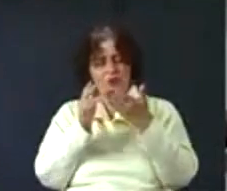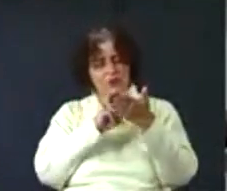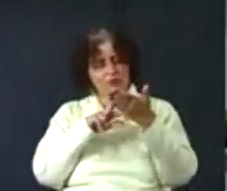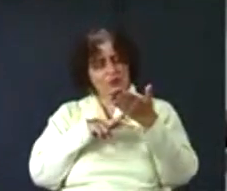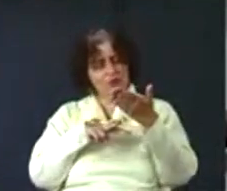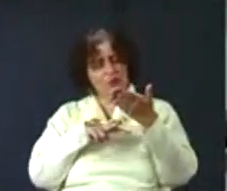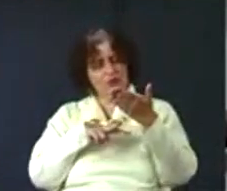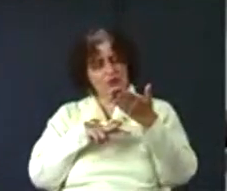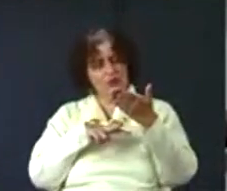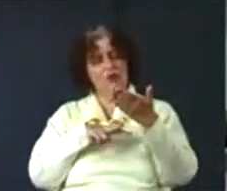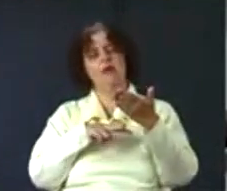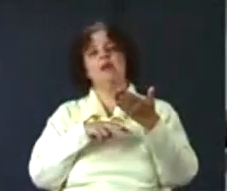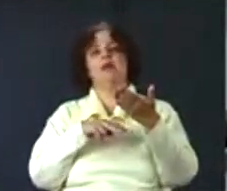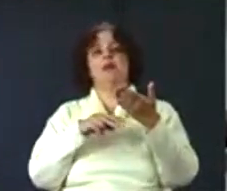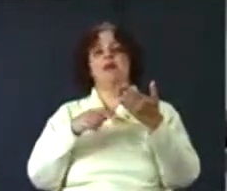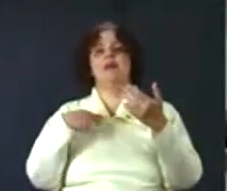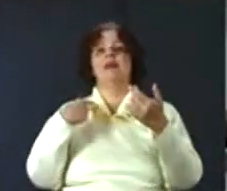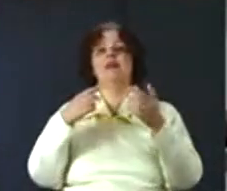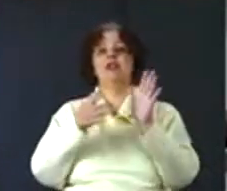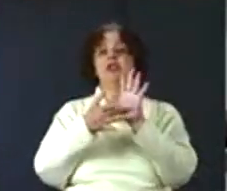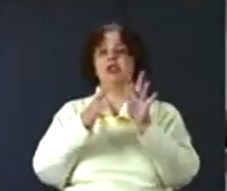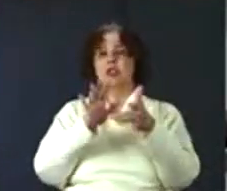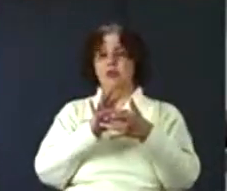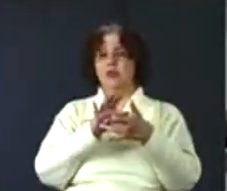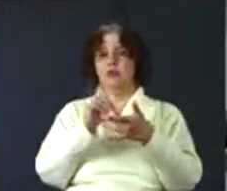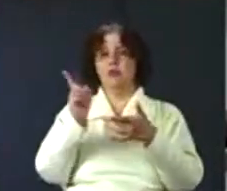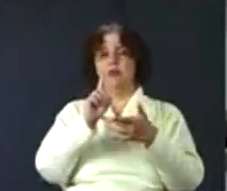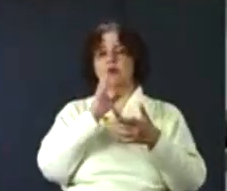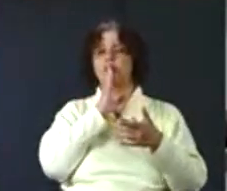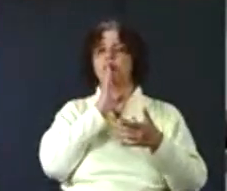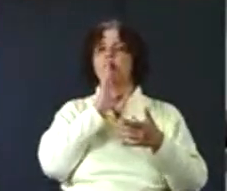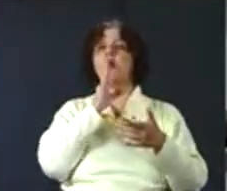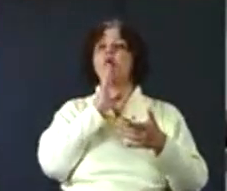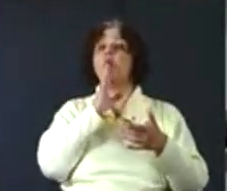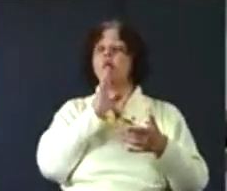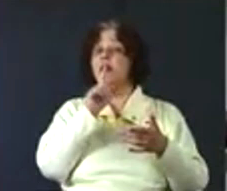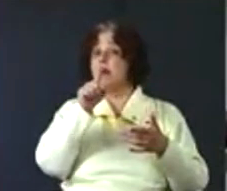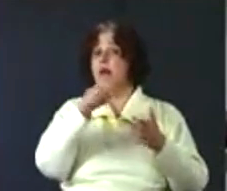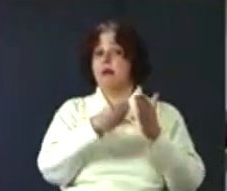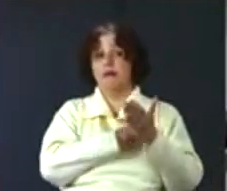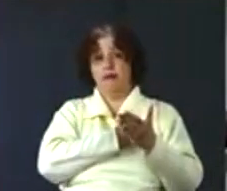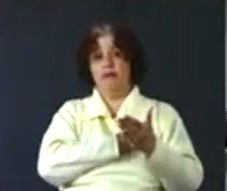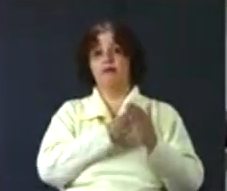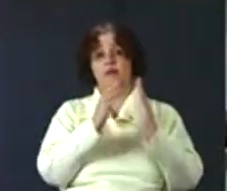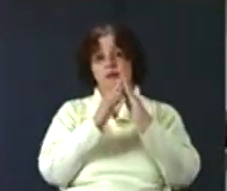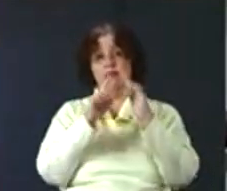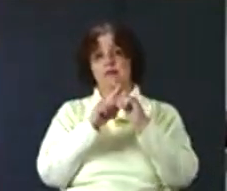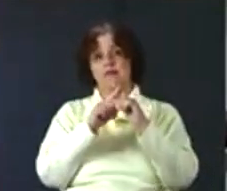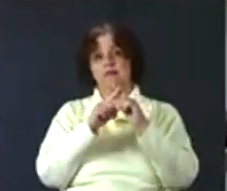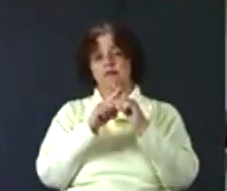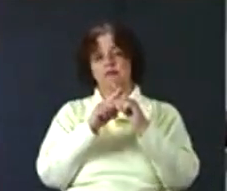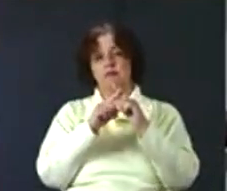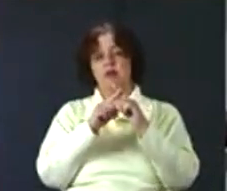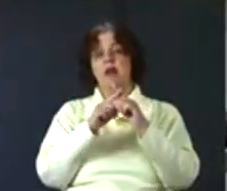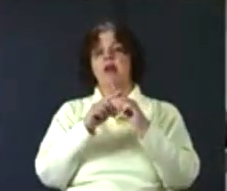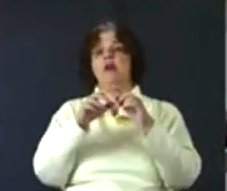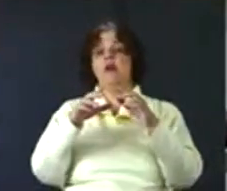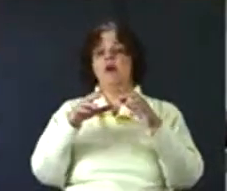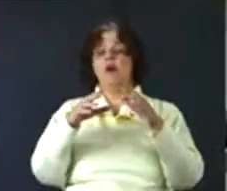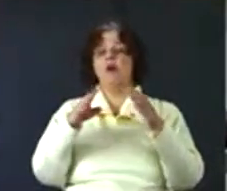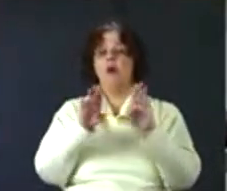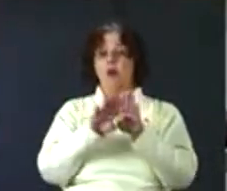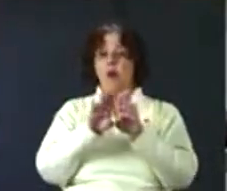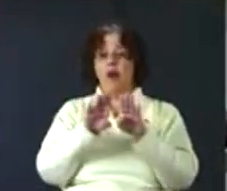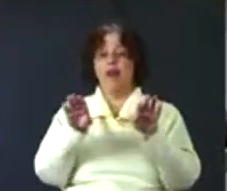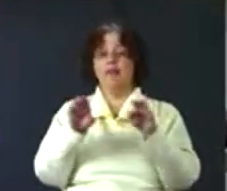cartas. Jesus demonstra que não só conhece a vida da igreja, mas ele conhece a realidade da cidade. Jesus